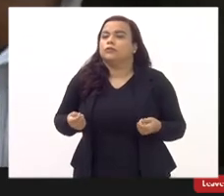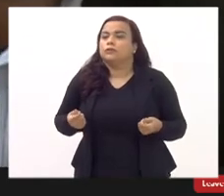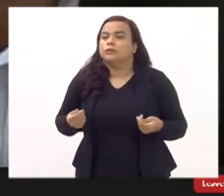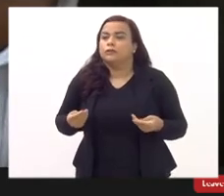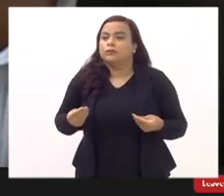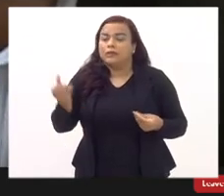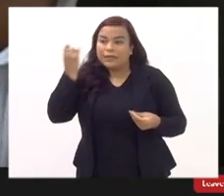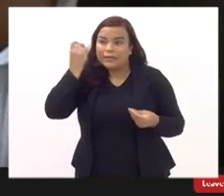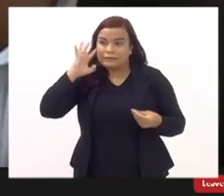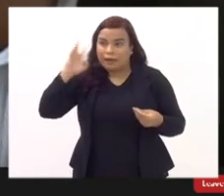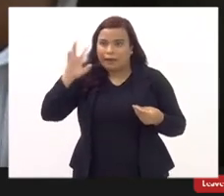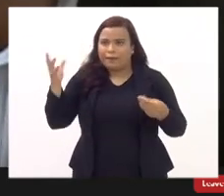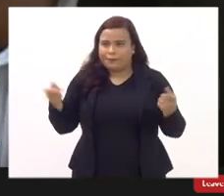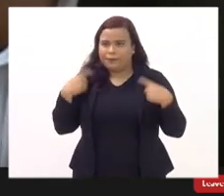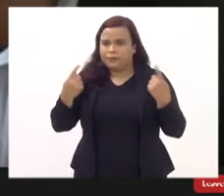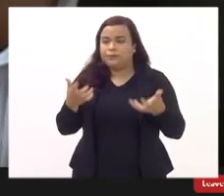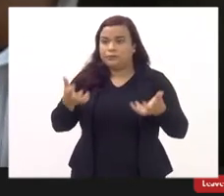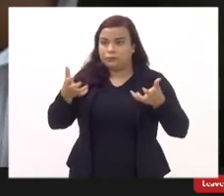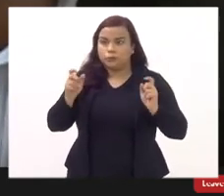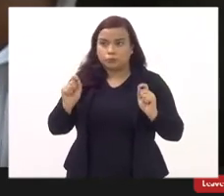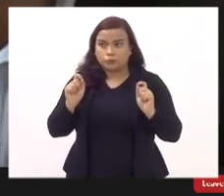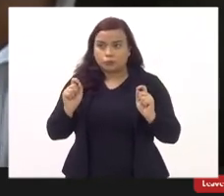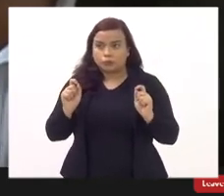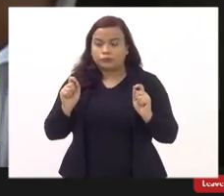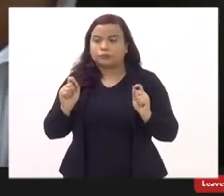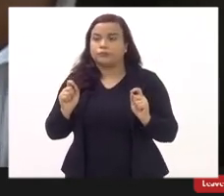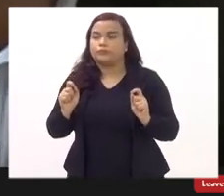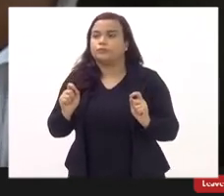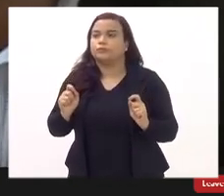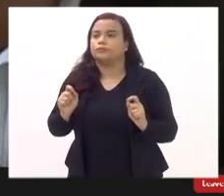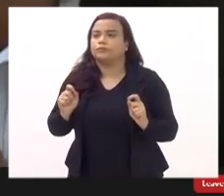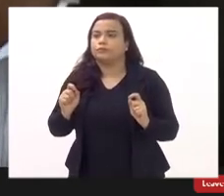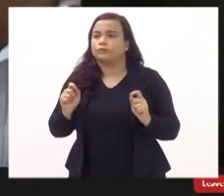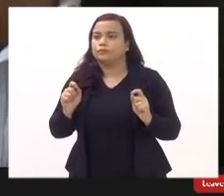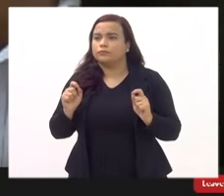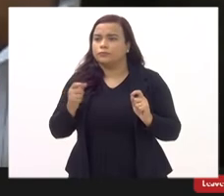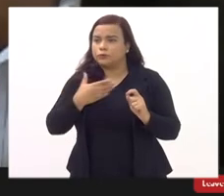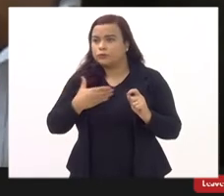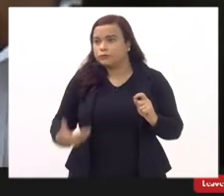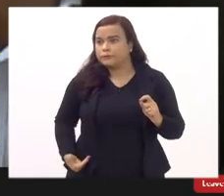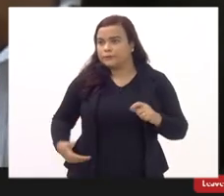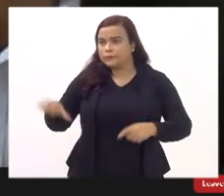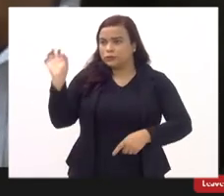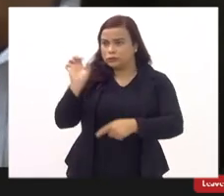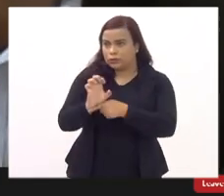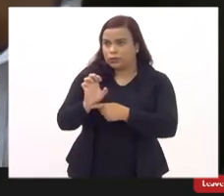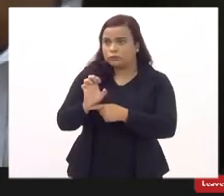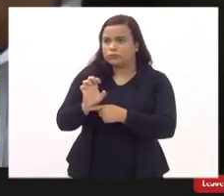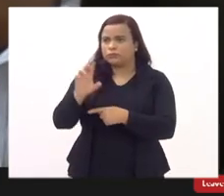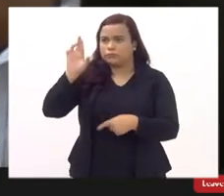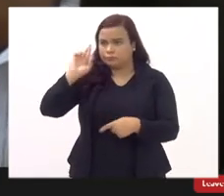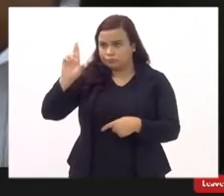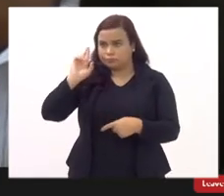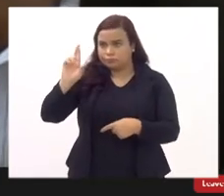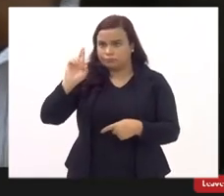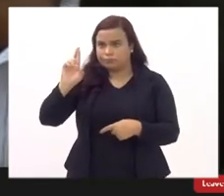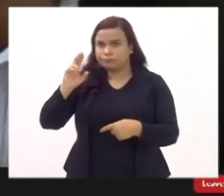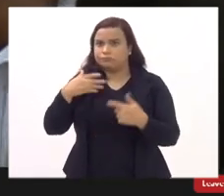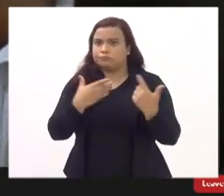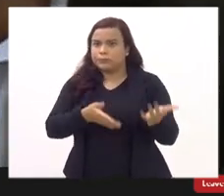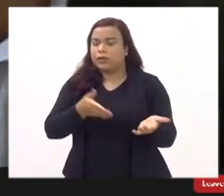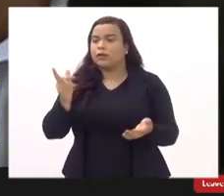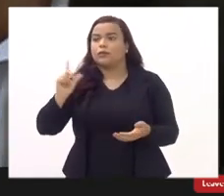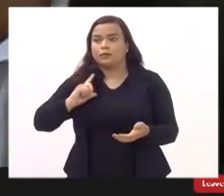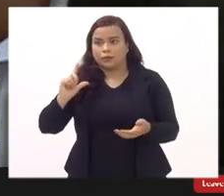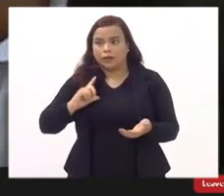A nossa ideia é que o governo do Estado como um todo, uma vez que passa